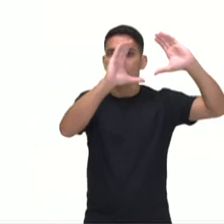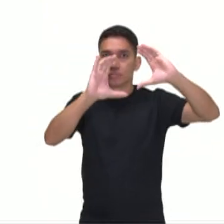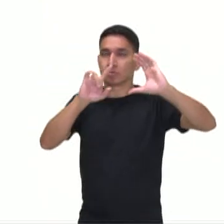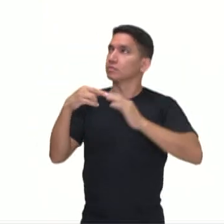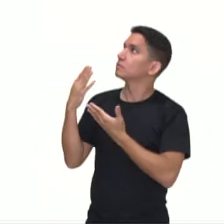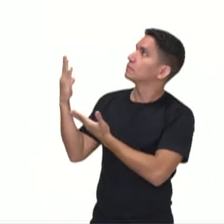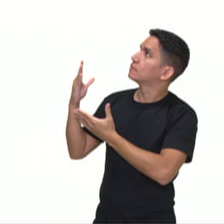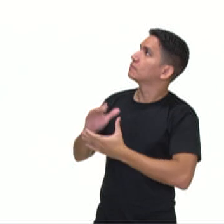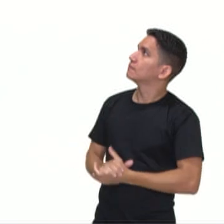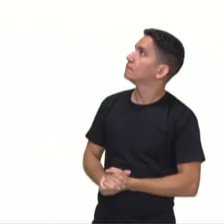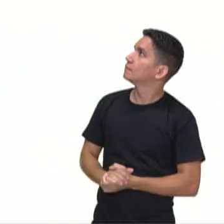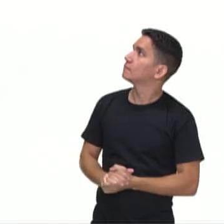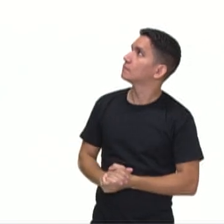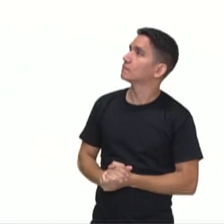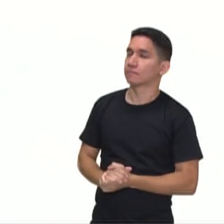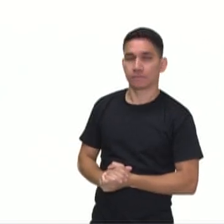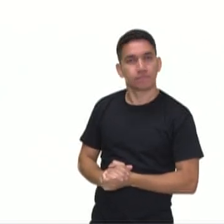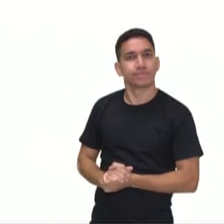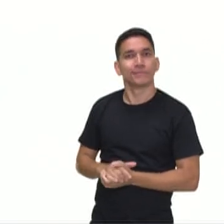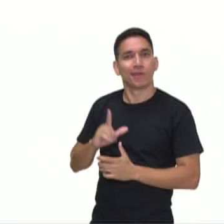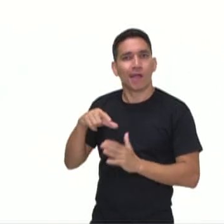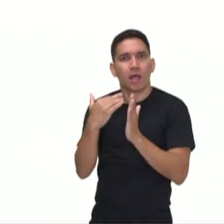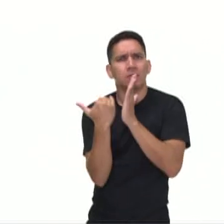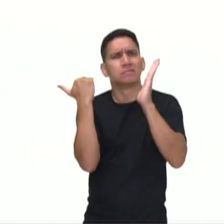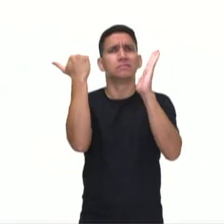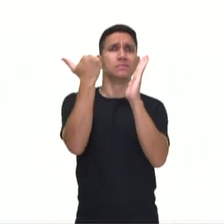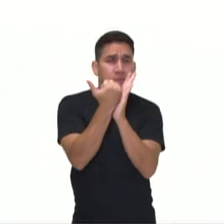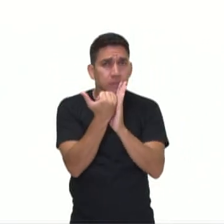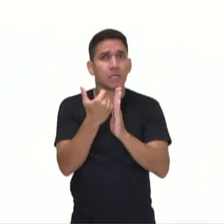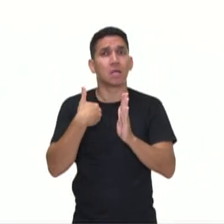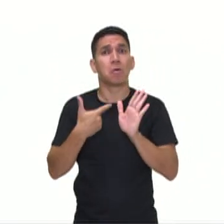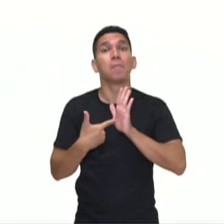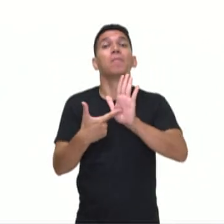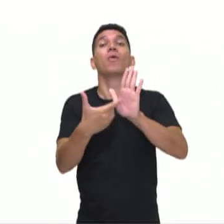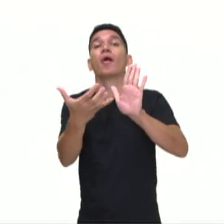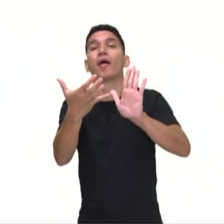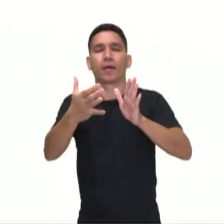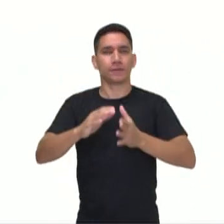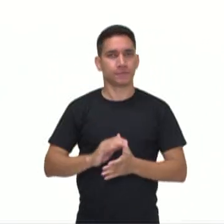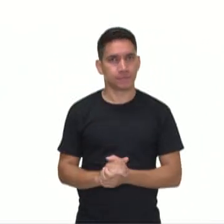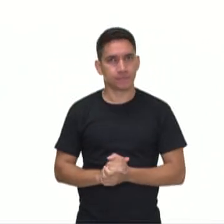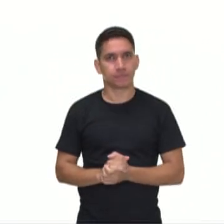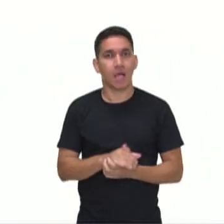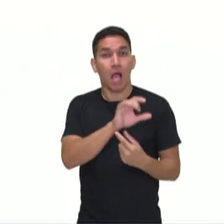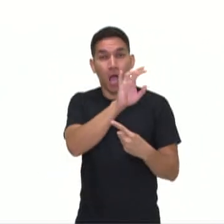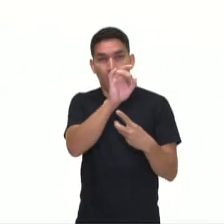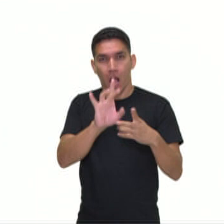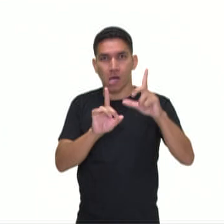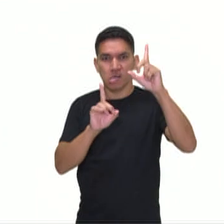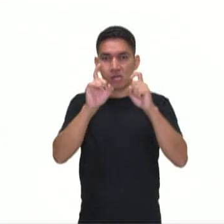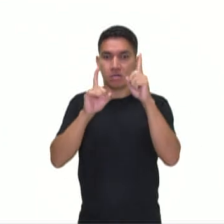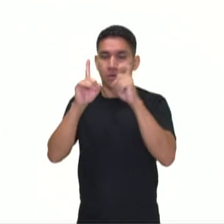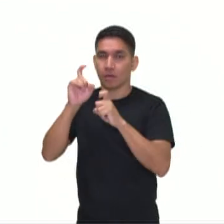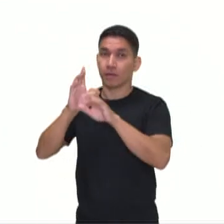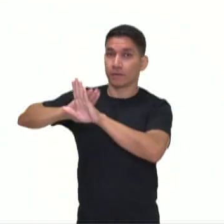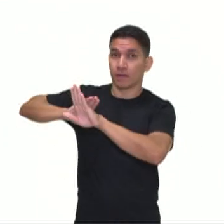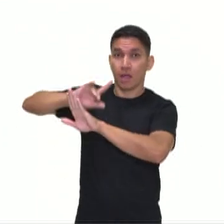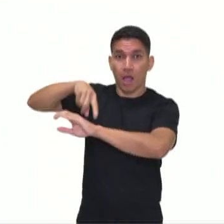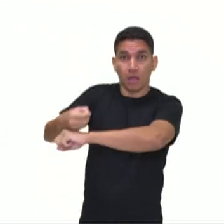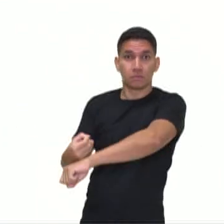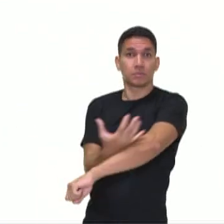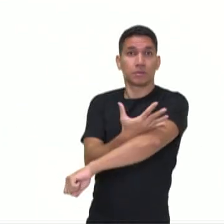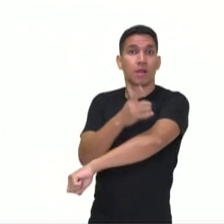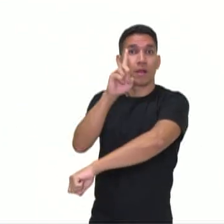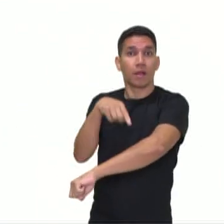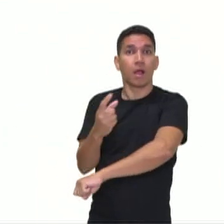expressão facial, esse exagero de que eu quero passar. Cada expressão dessa é o emocional, que